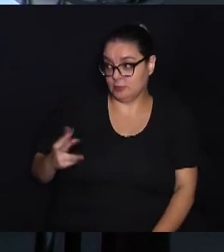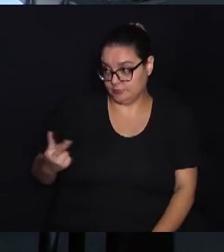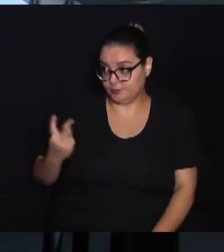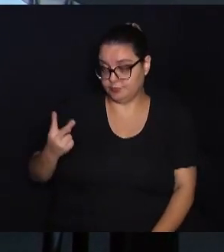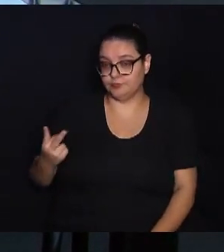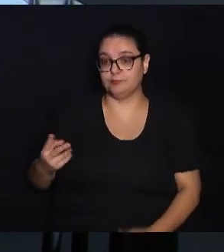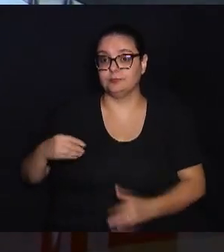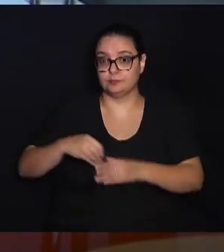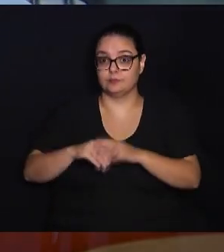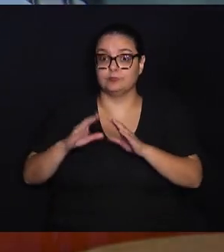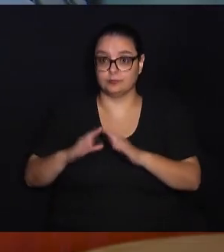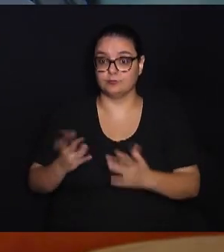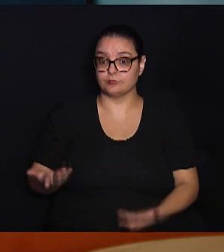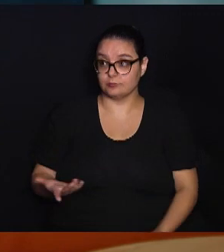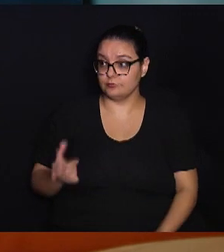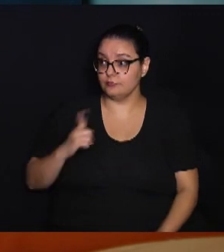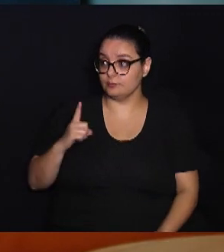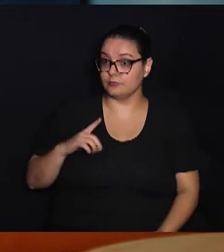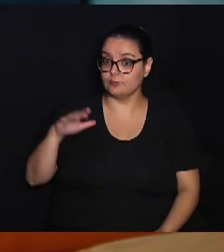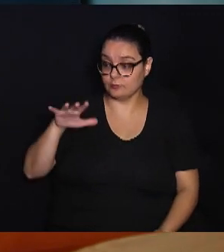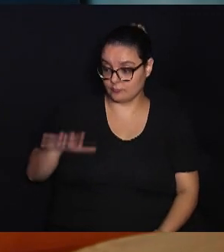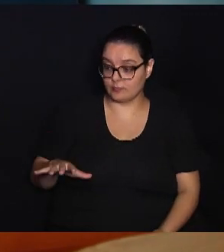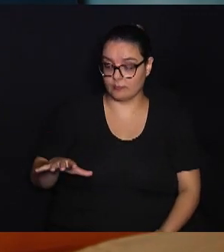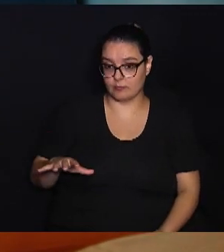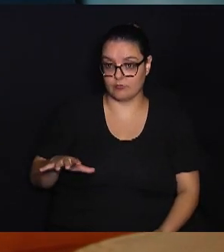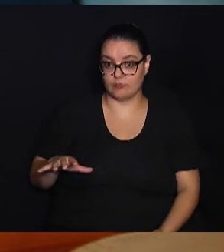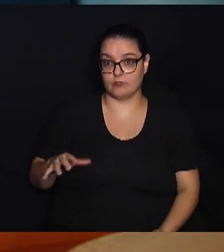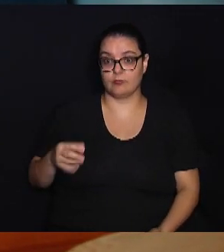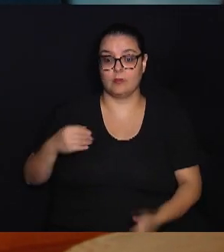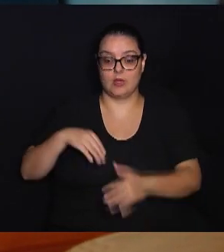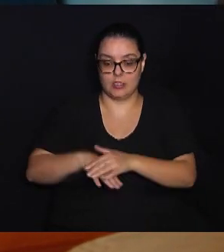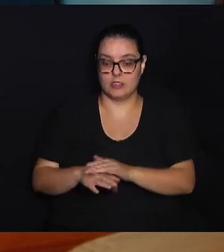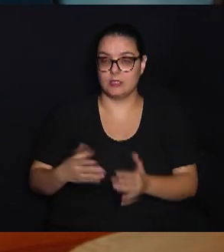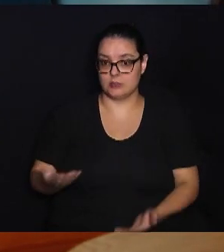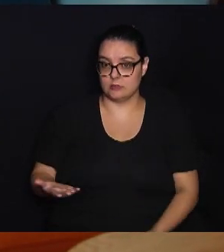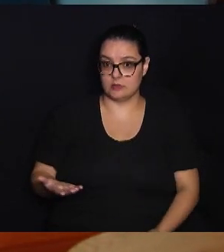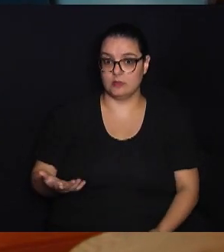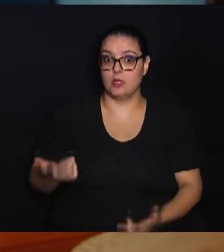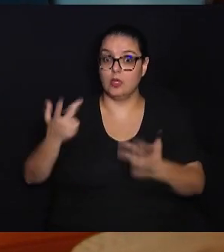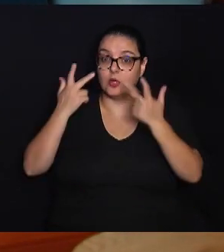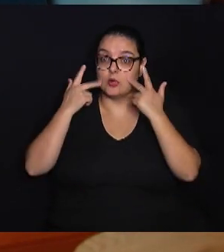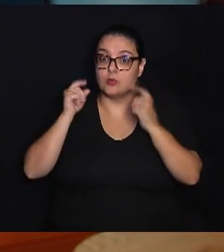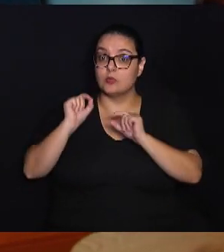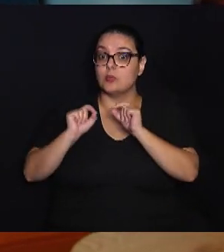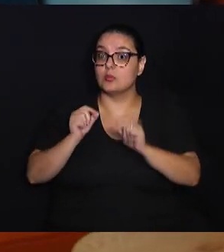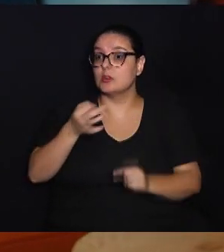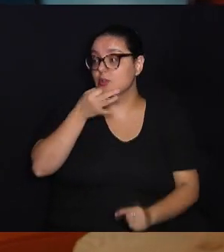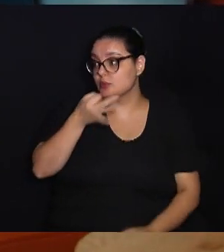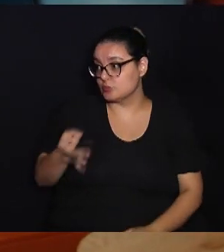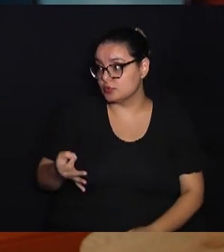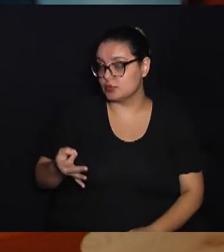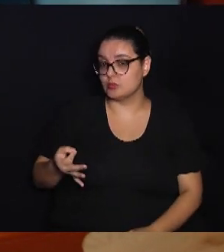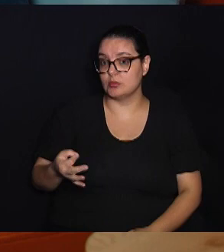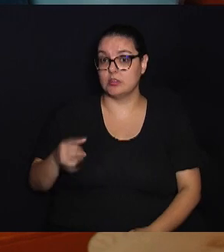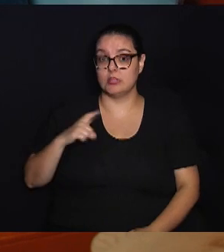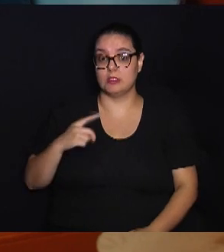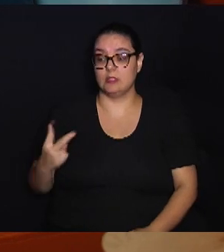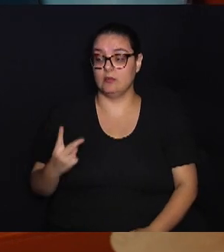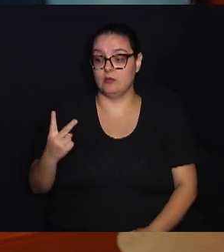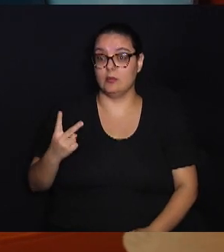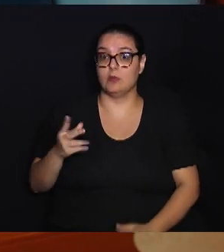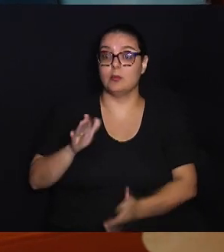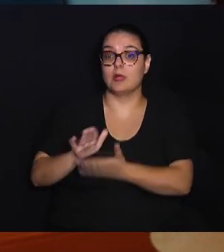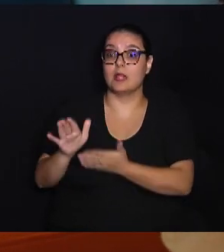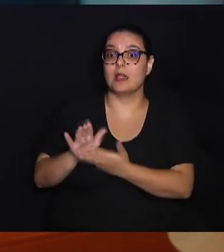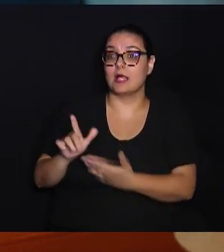seu orçamento doméstico para você colocar aquilo, né, nessa reserva. Geralmente, o que a gente sugere? Que a pessoa coloque esse